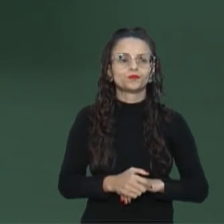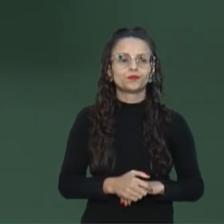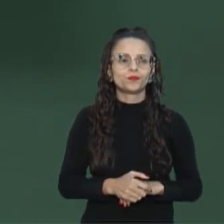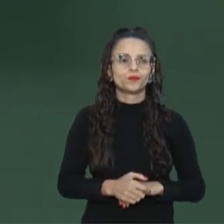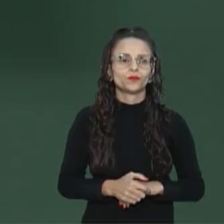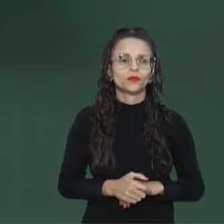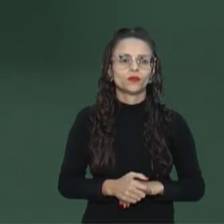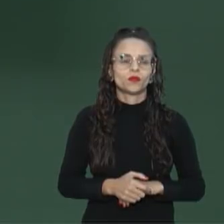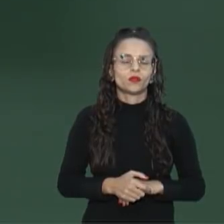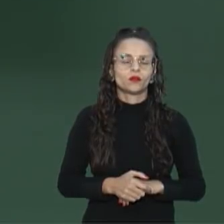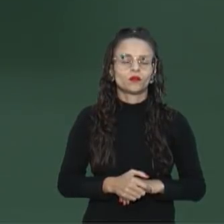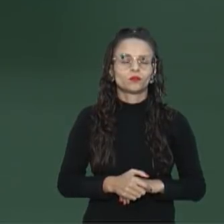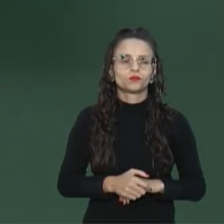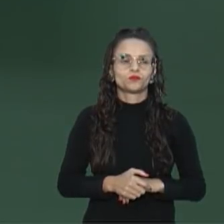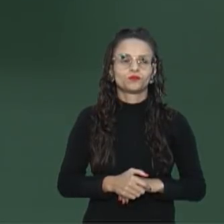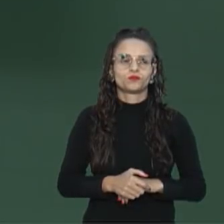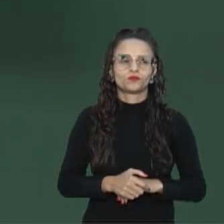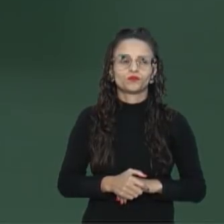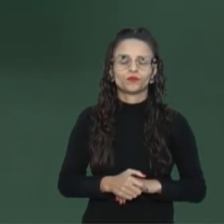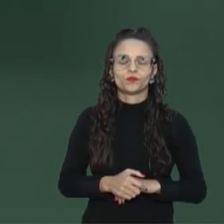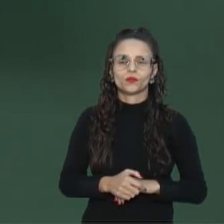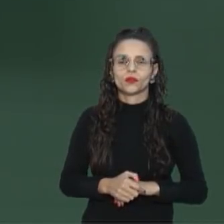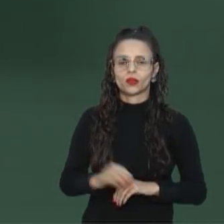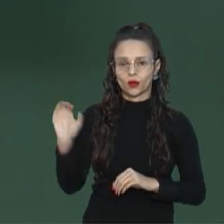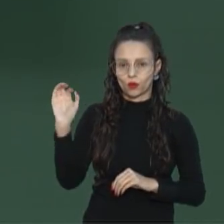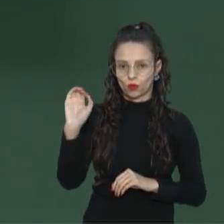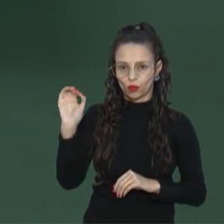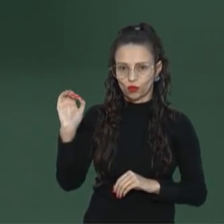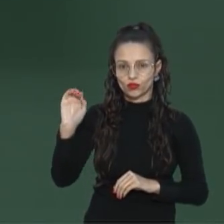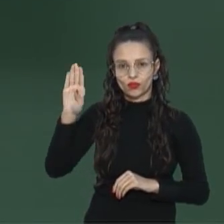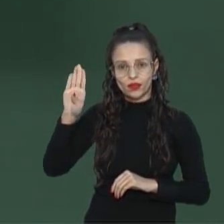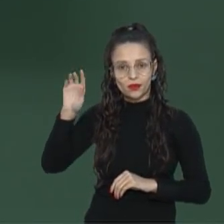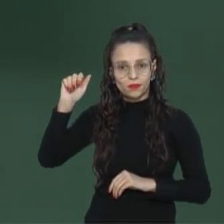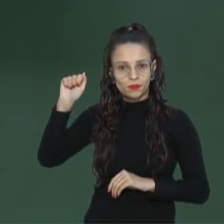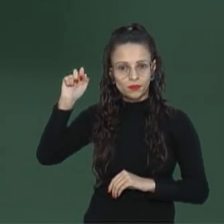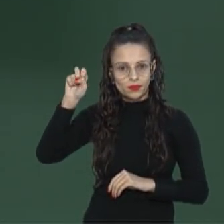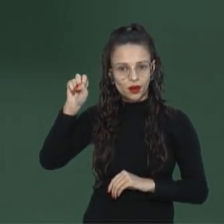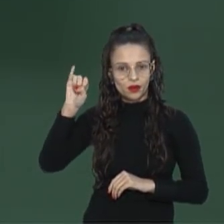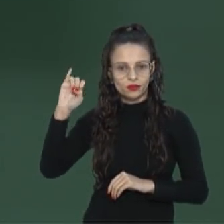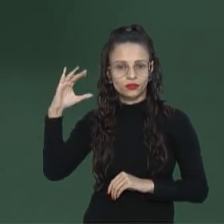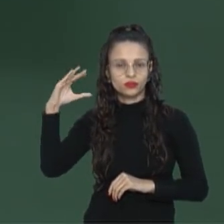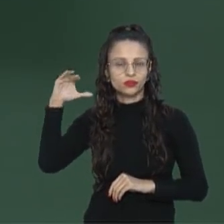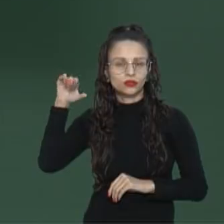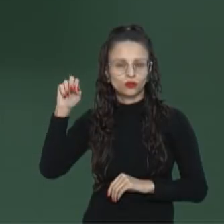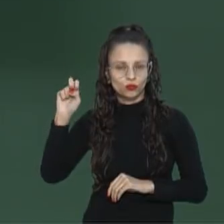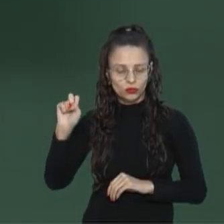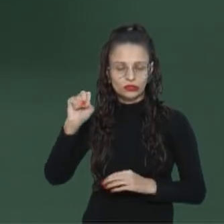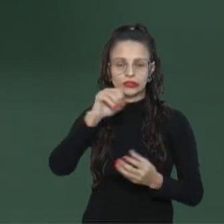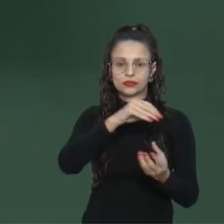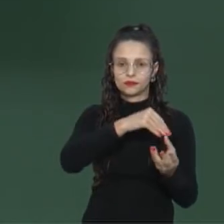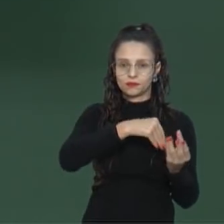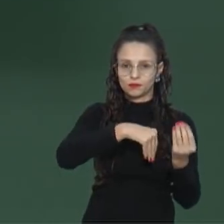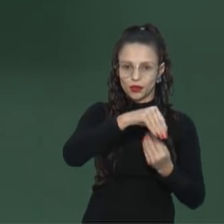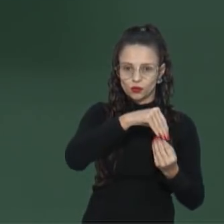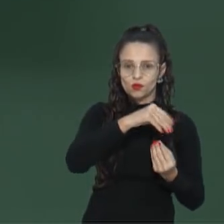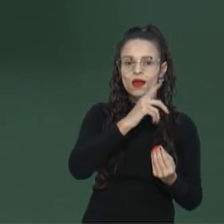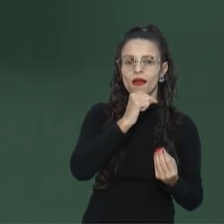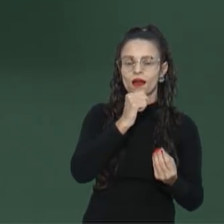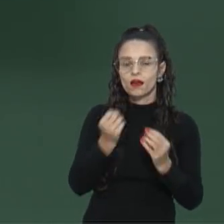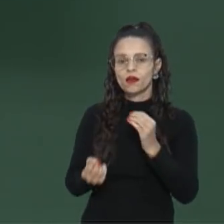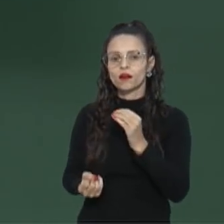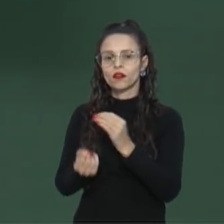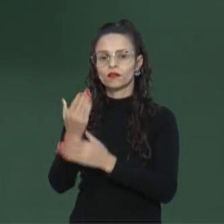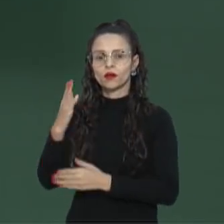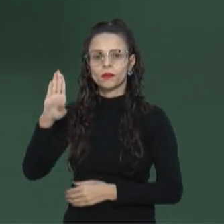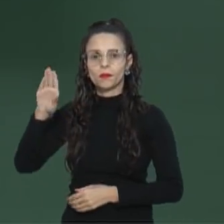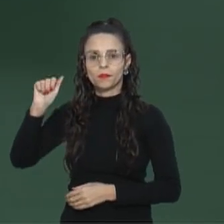Perfeito. Seguindo em frente, óxidos básicos vão reagir com água e formar bases.